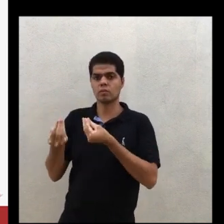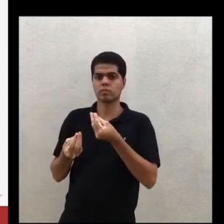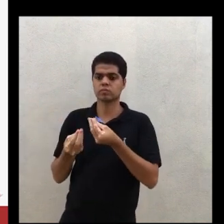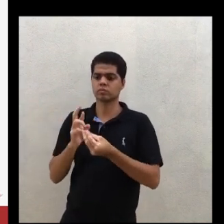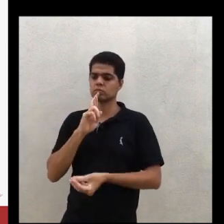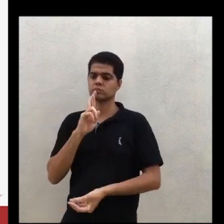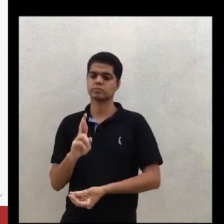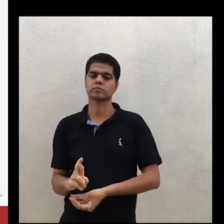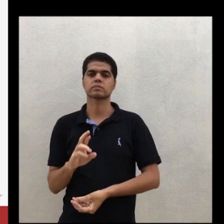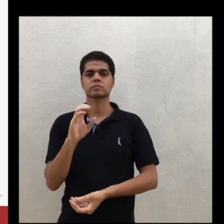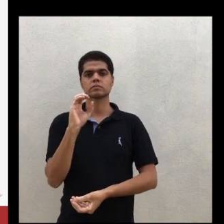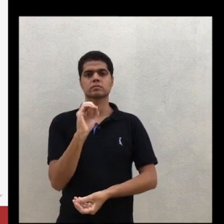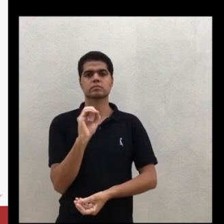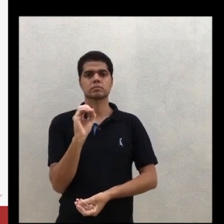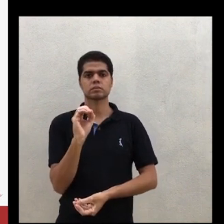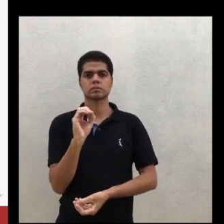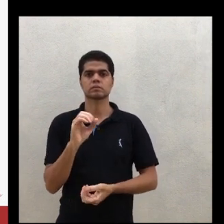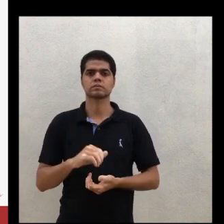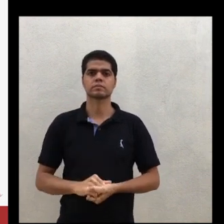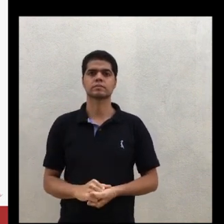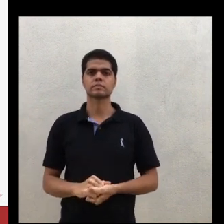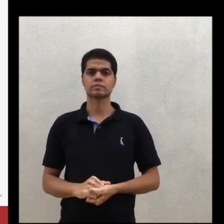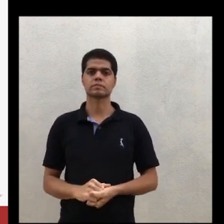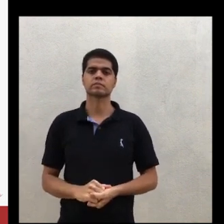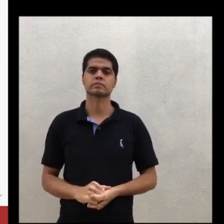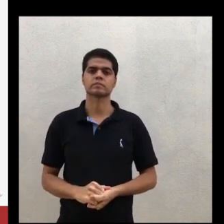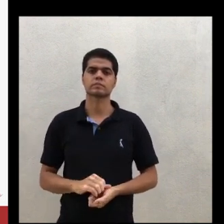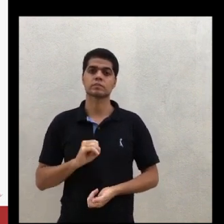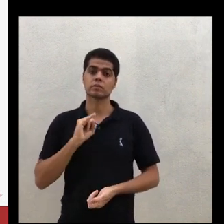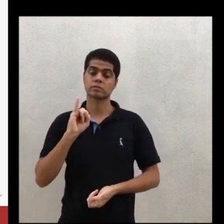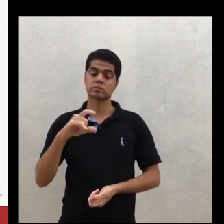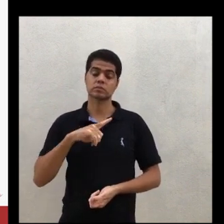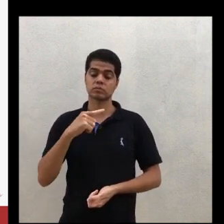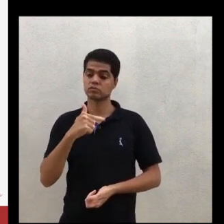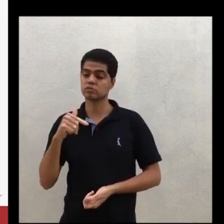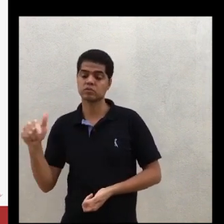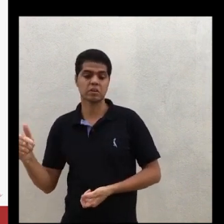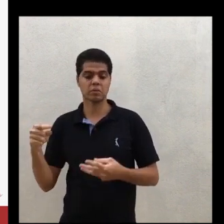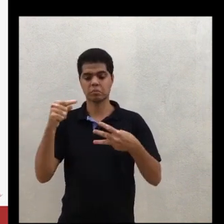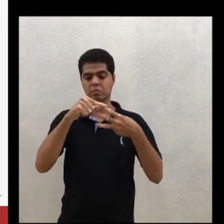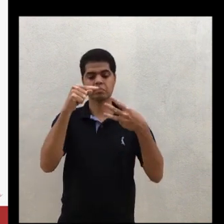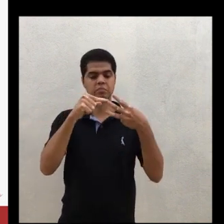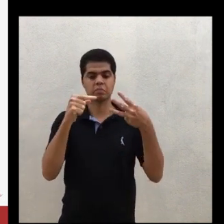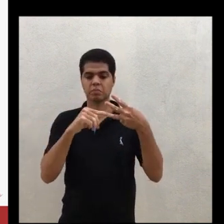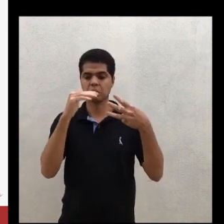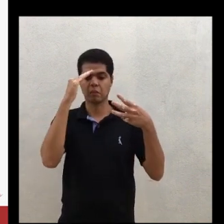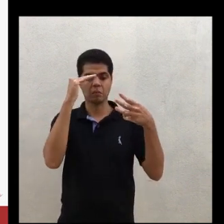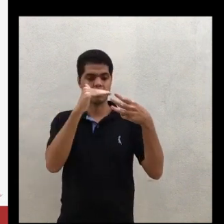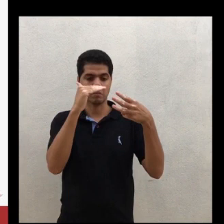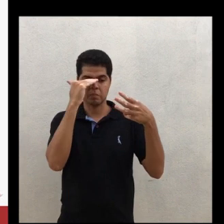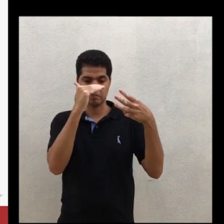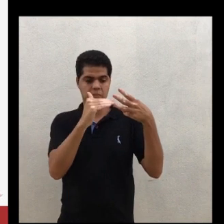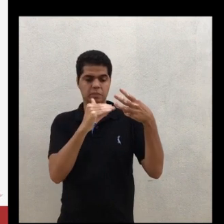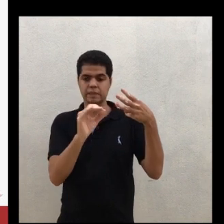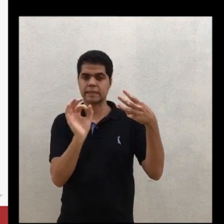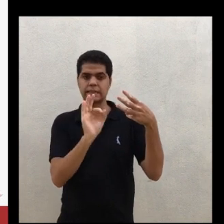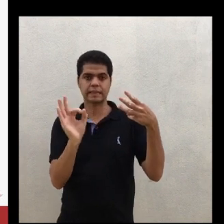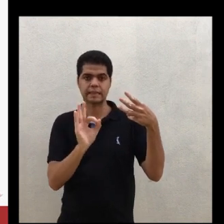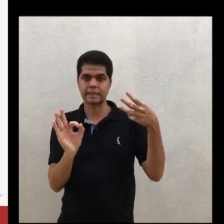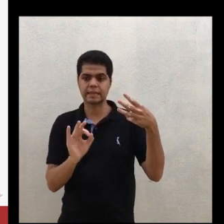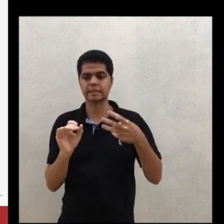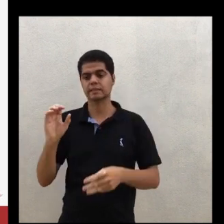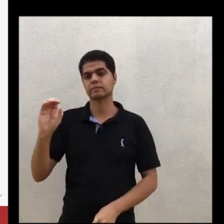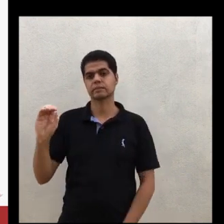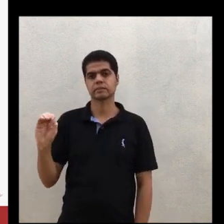dentro de triângulo nenhum desse daqui, né, chutar um valor absurdo lá na entrada, ele vai chutar zero aqui para gratificação. Ele não vai gratificar o